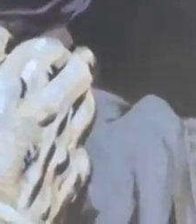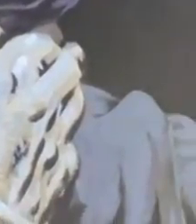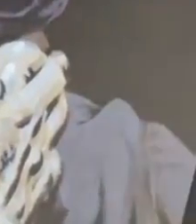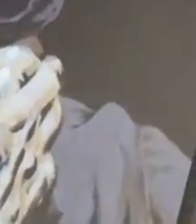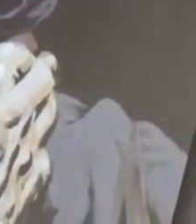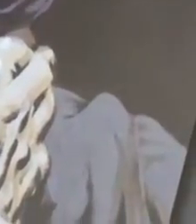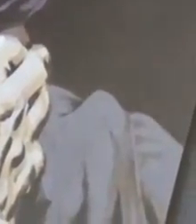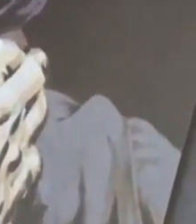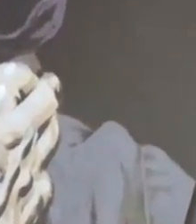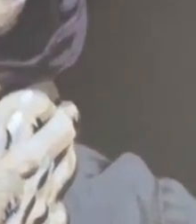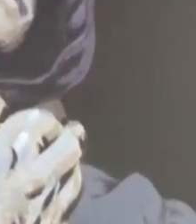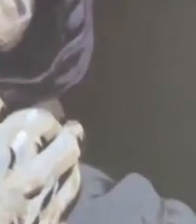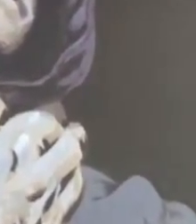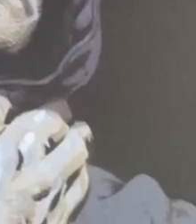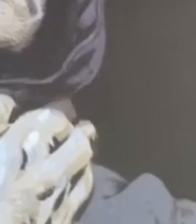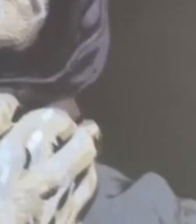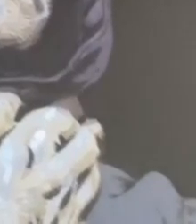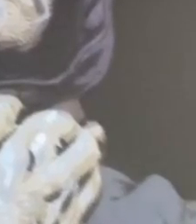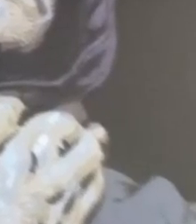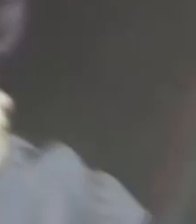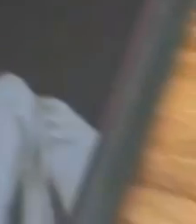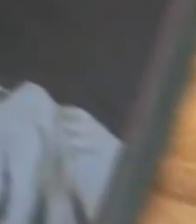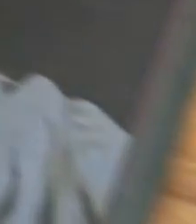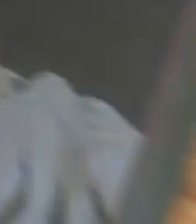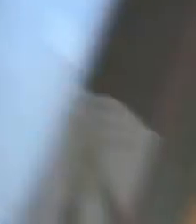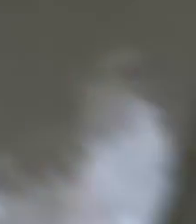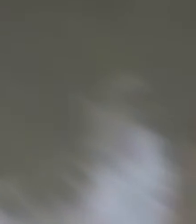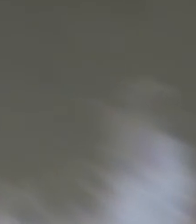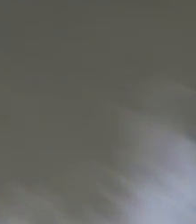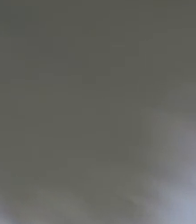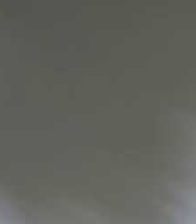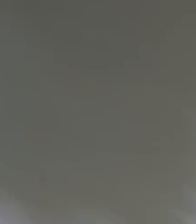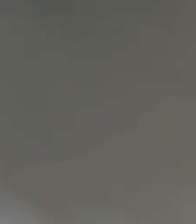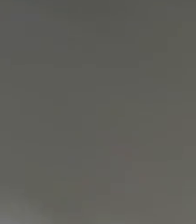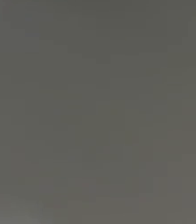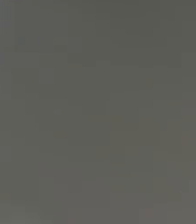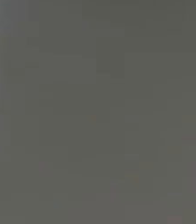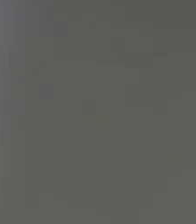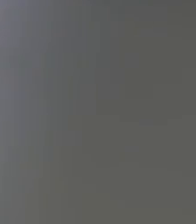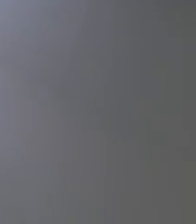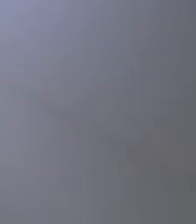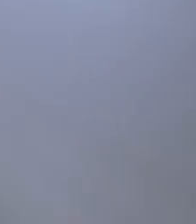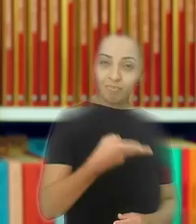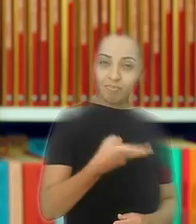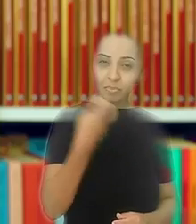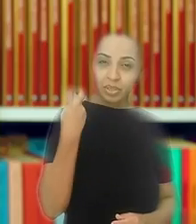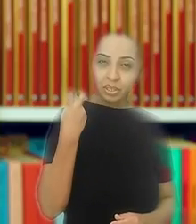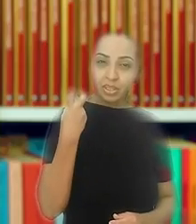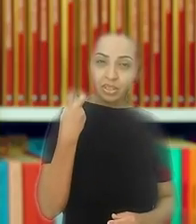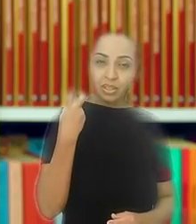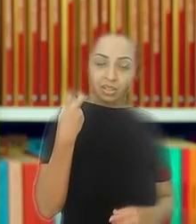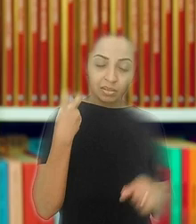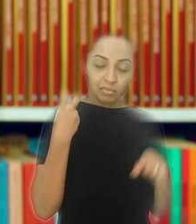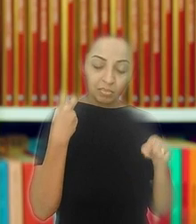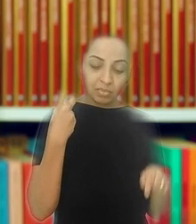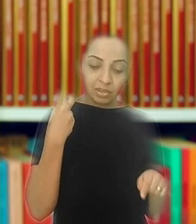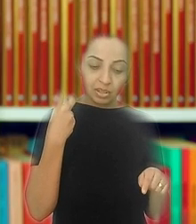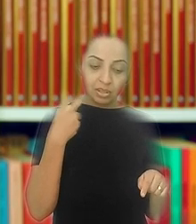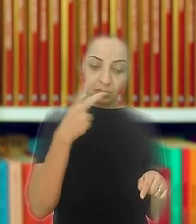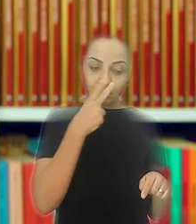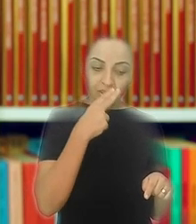Édipo bacon eu confesso que por pouco eu notei que eles iam cair